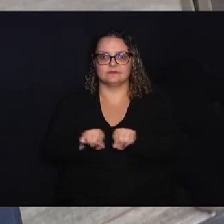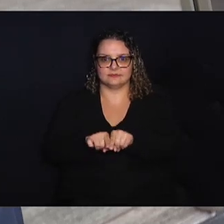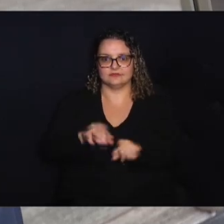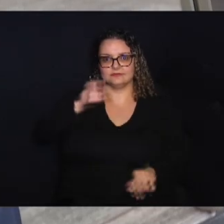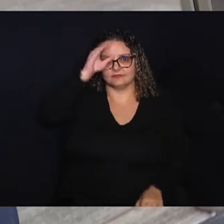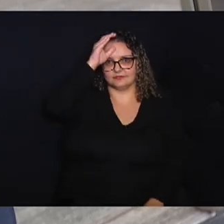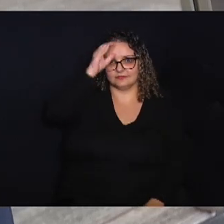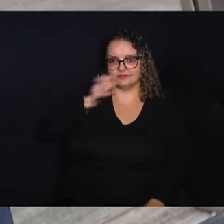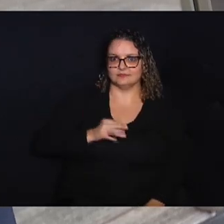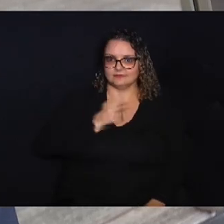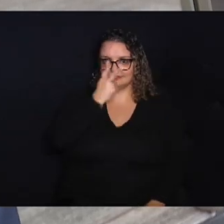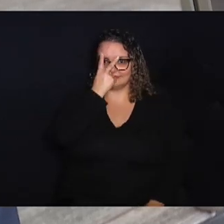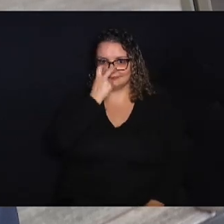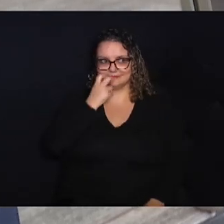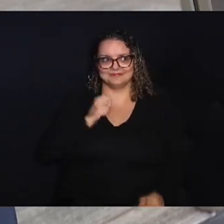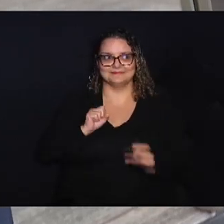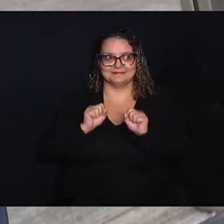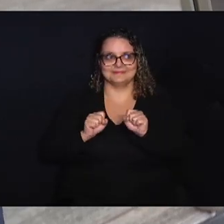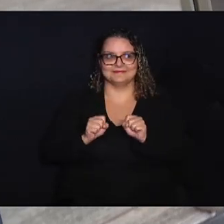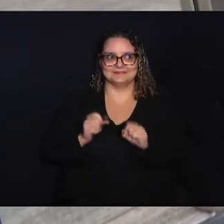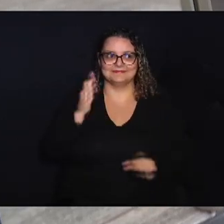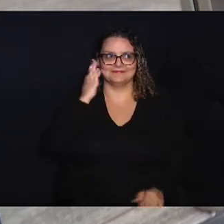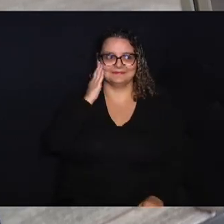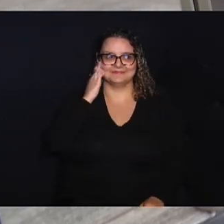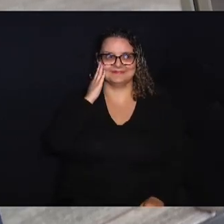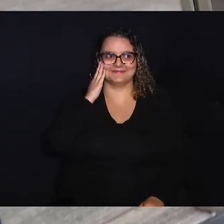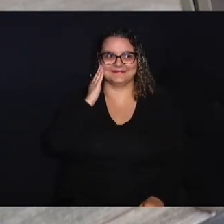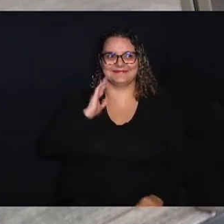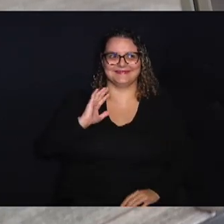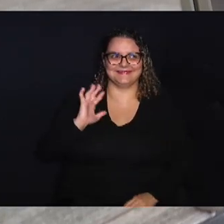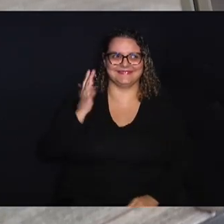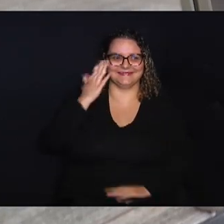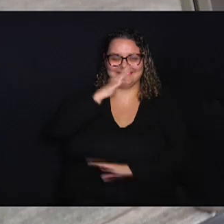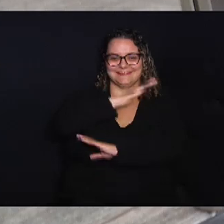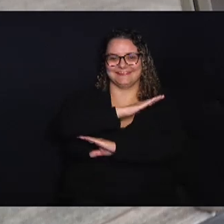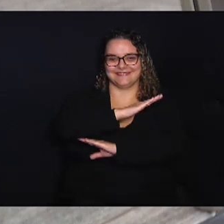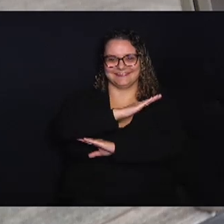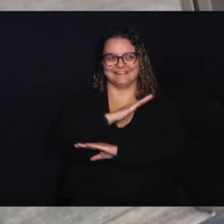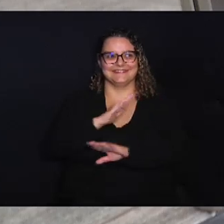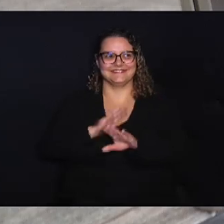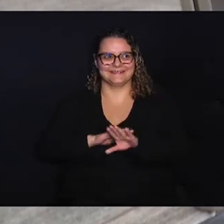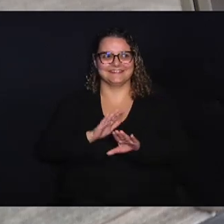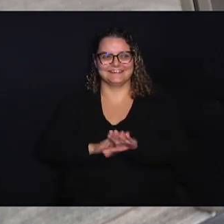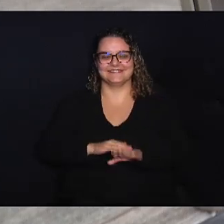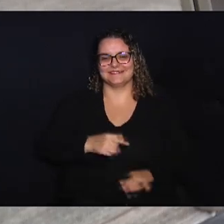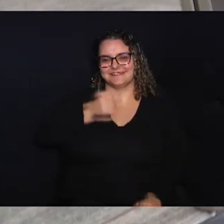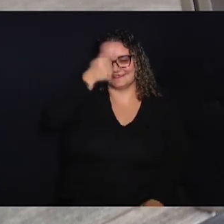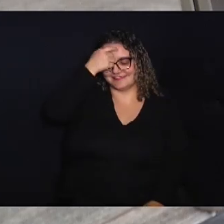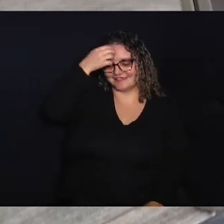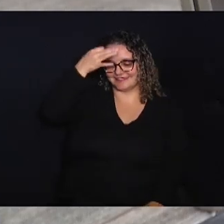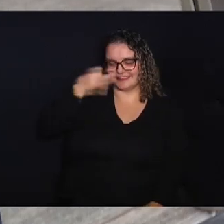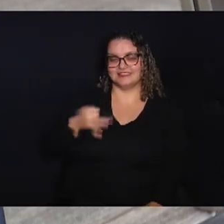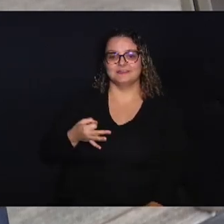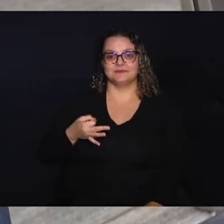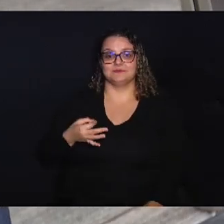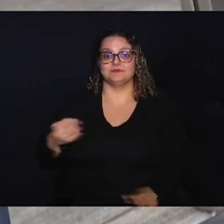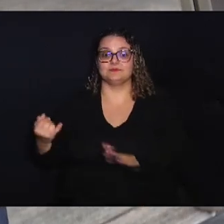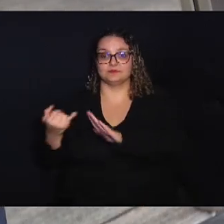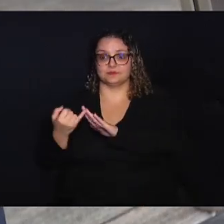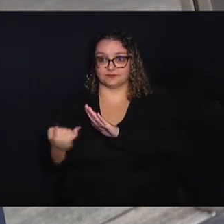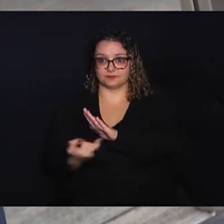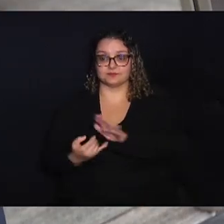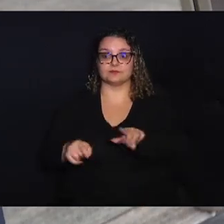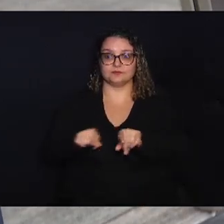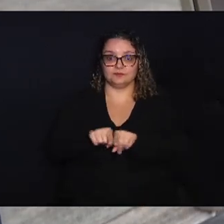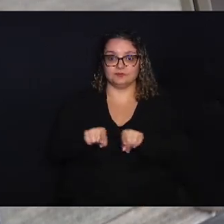cidadãos cegos possam saber o que está acontecendo na Câmara, exercer a sua cidadania. E o Instituto ele tem também